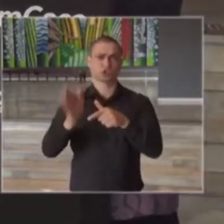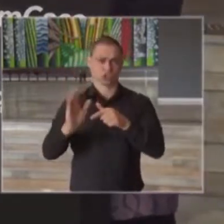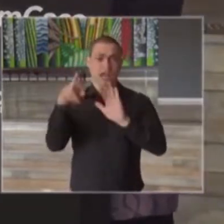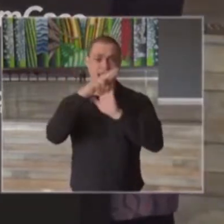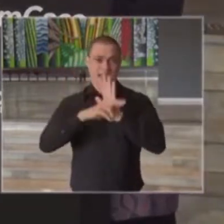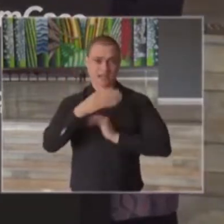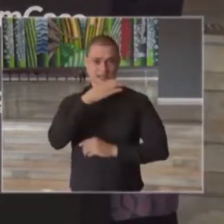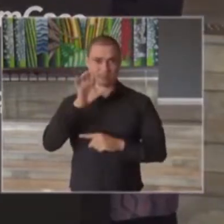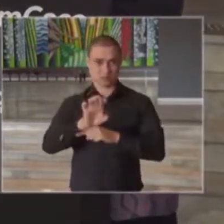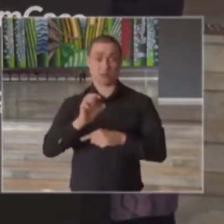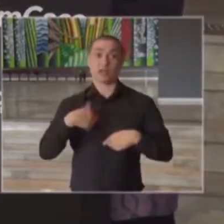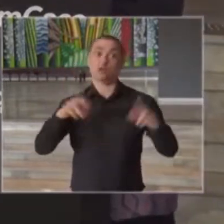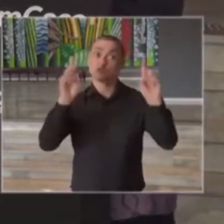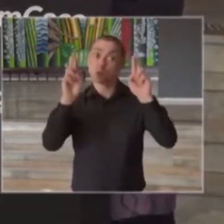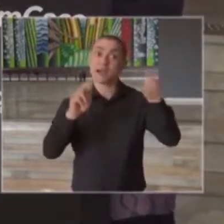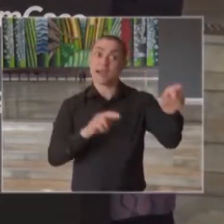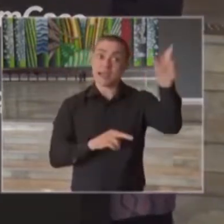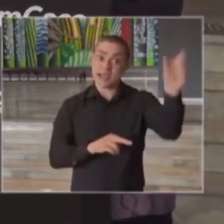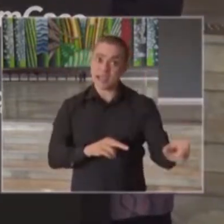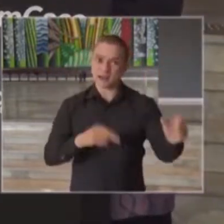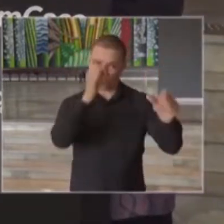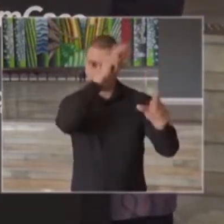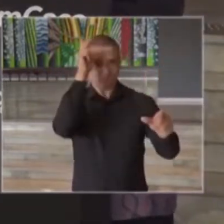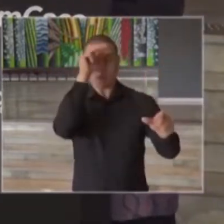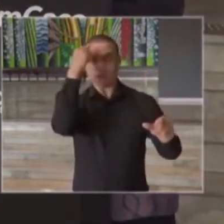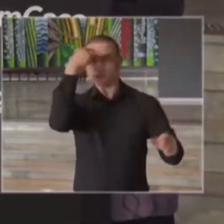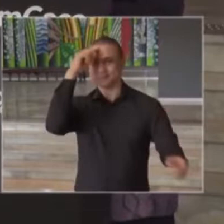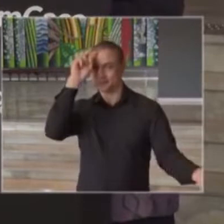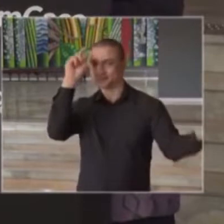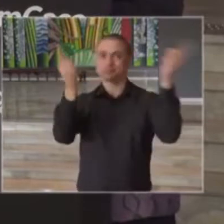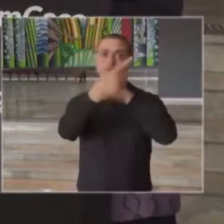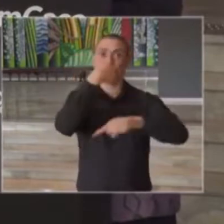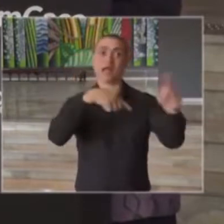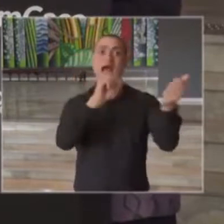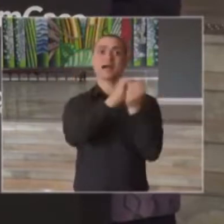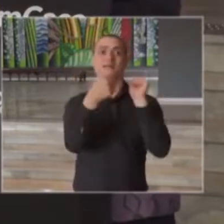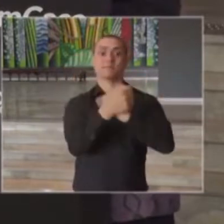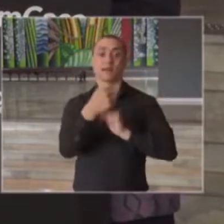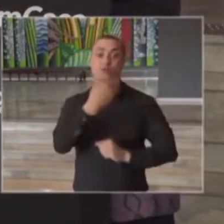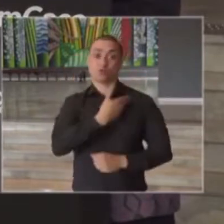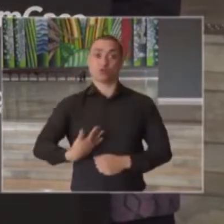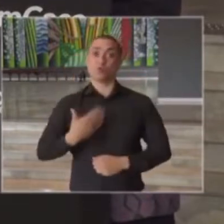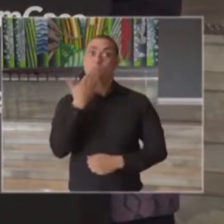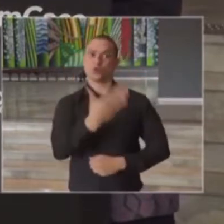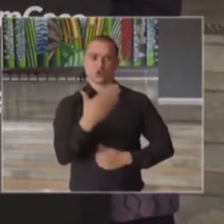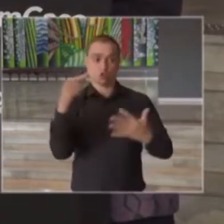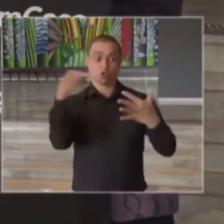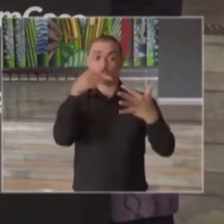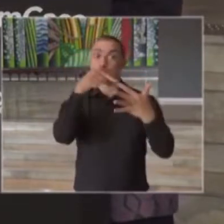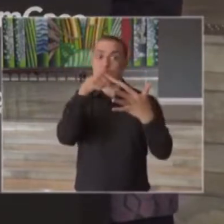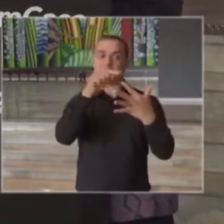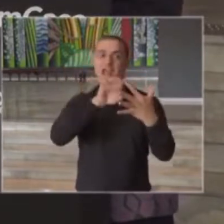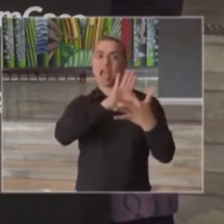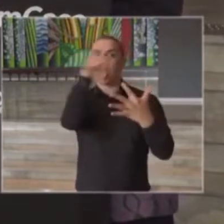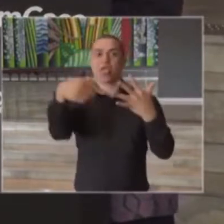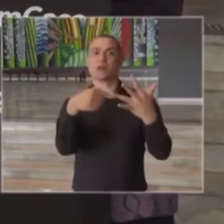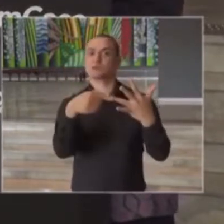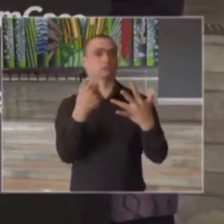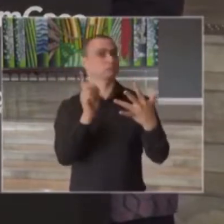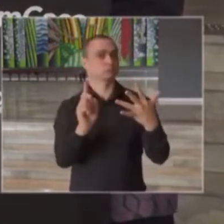estadual e nós esperamos que ele possa rever a sua posição, se adaptando para a fase que a métrica da ciência e da